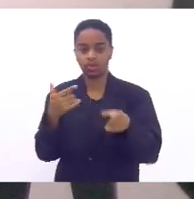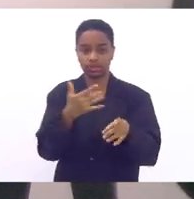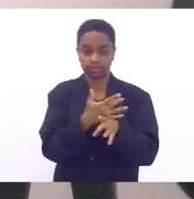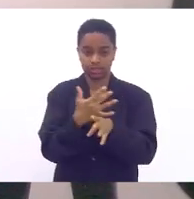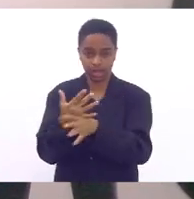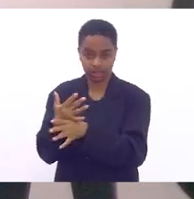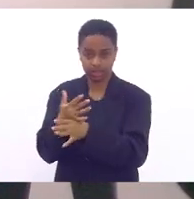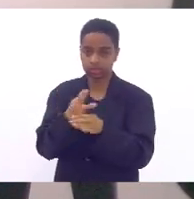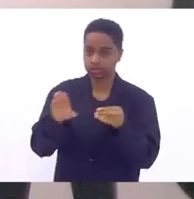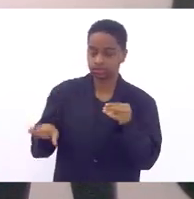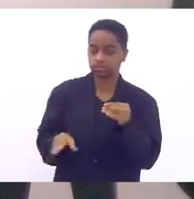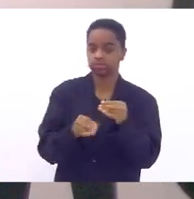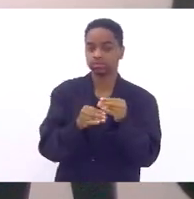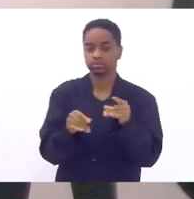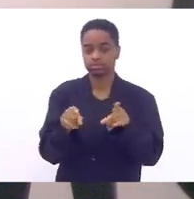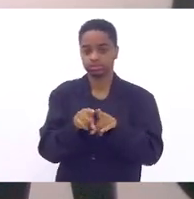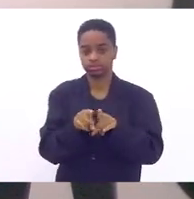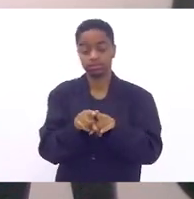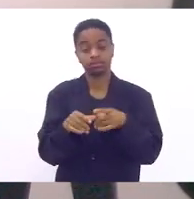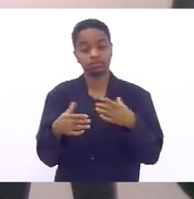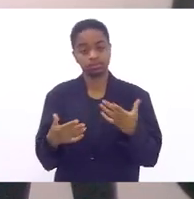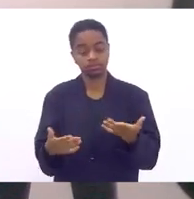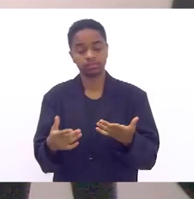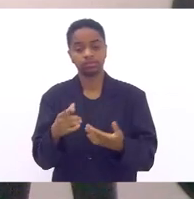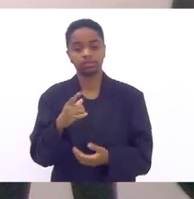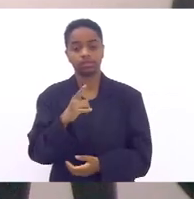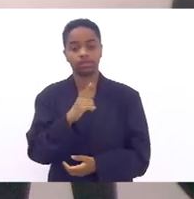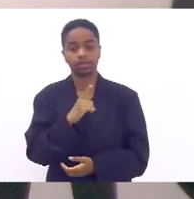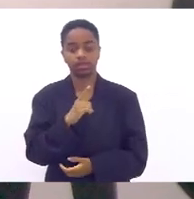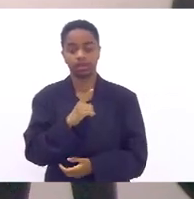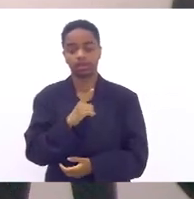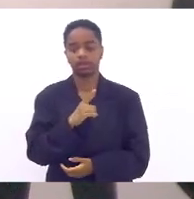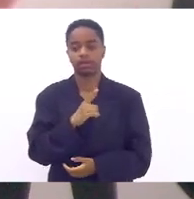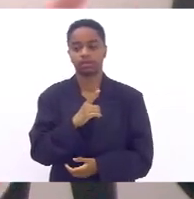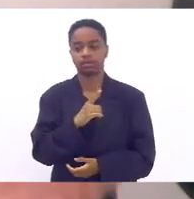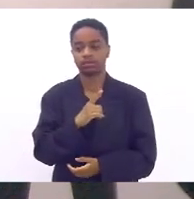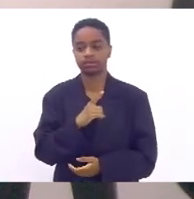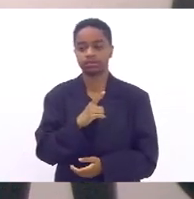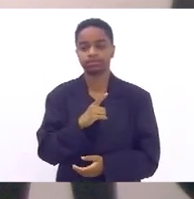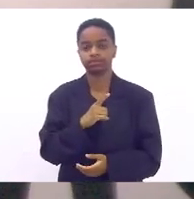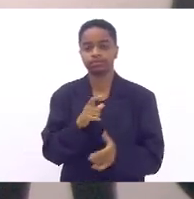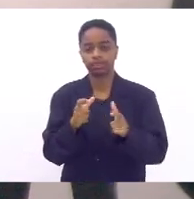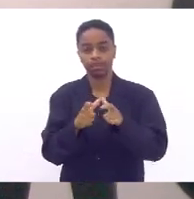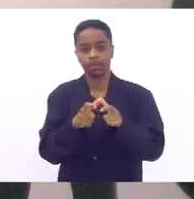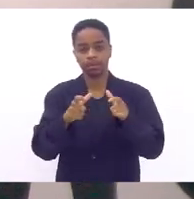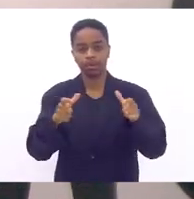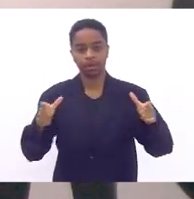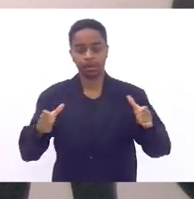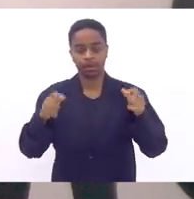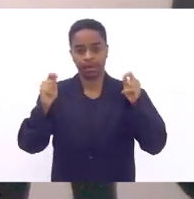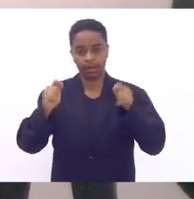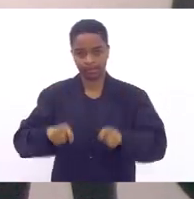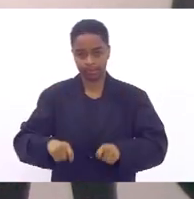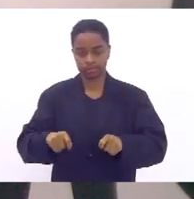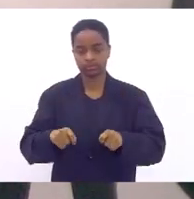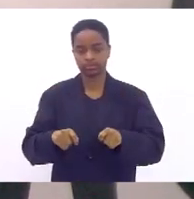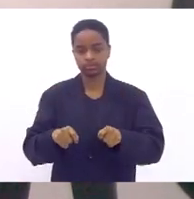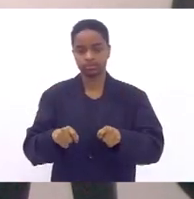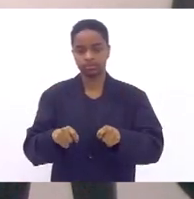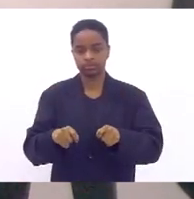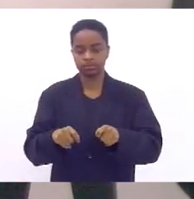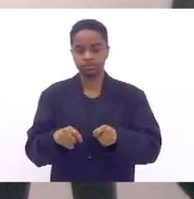ficaram de fora então nós temos aí né uma eh ampliado esse potencial Dr Mário não é porque